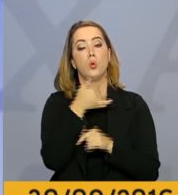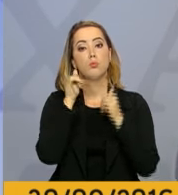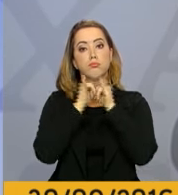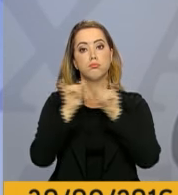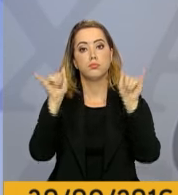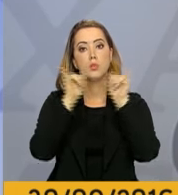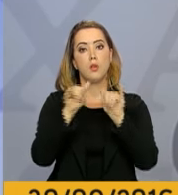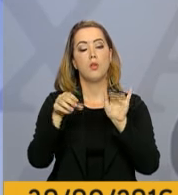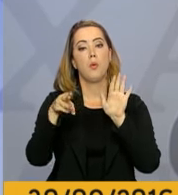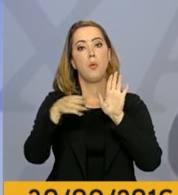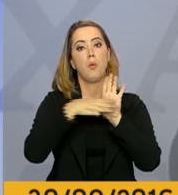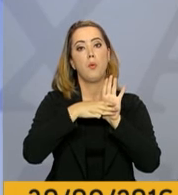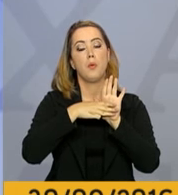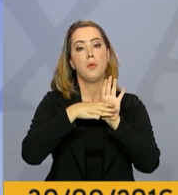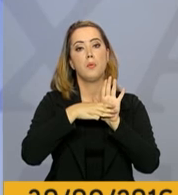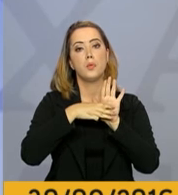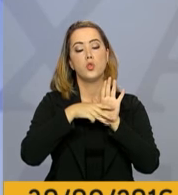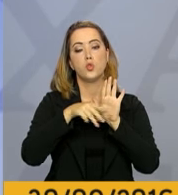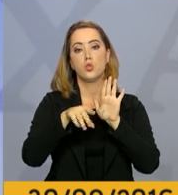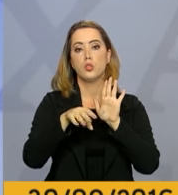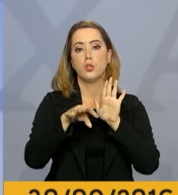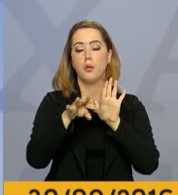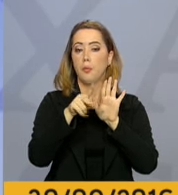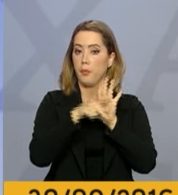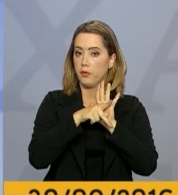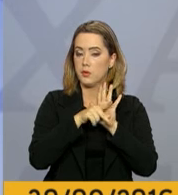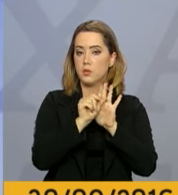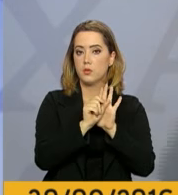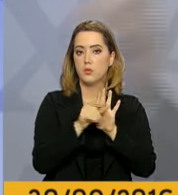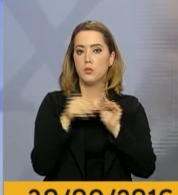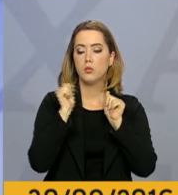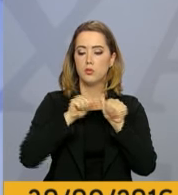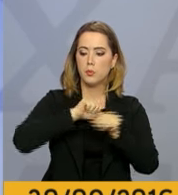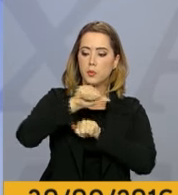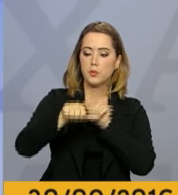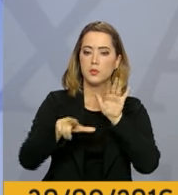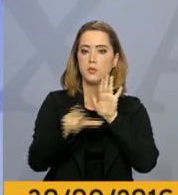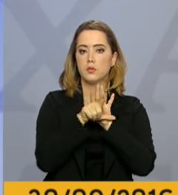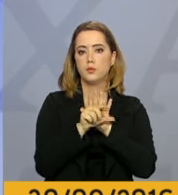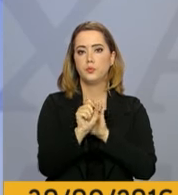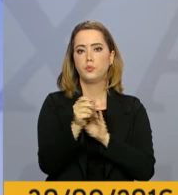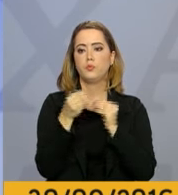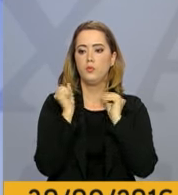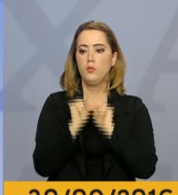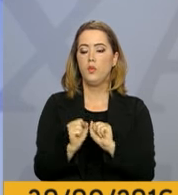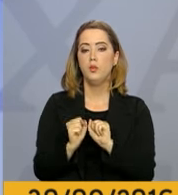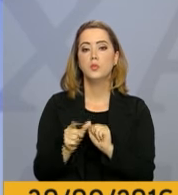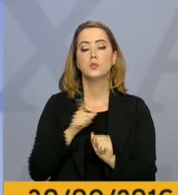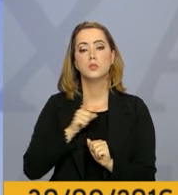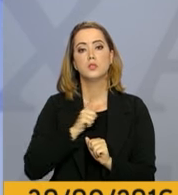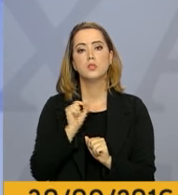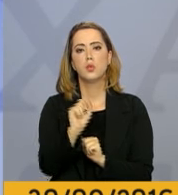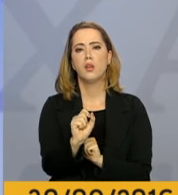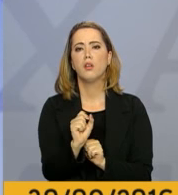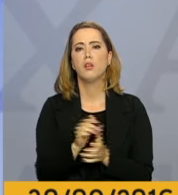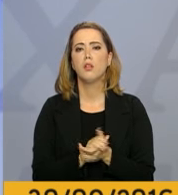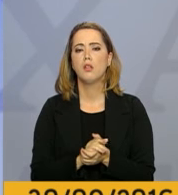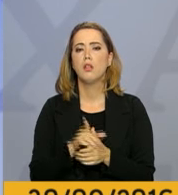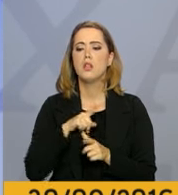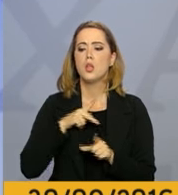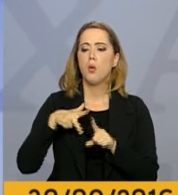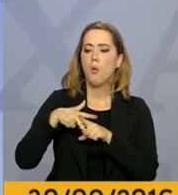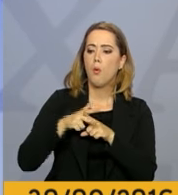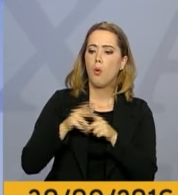provisória, depois convertida em lei, que permitia que, para manter o emprego, pudesse haver um ajuste,